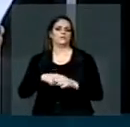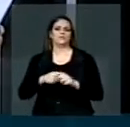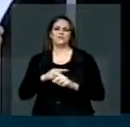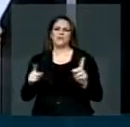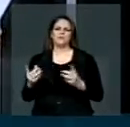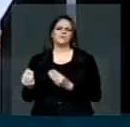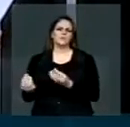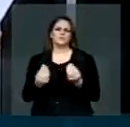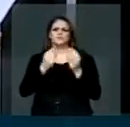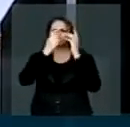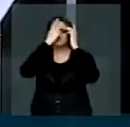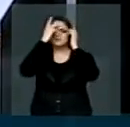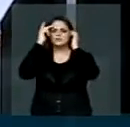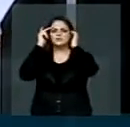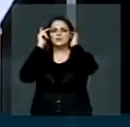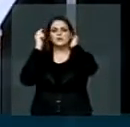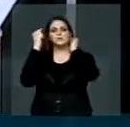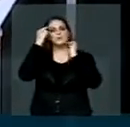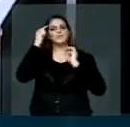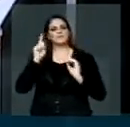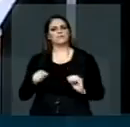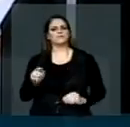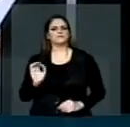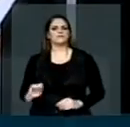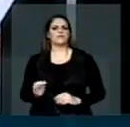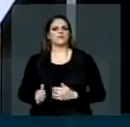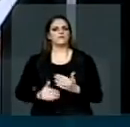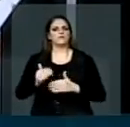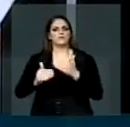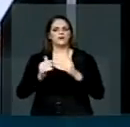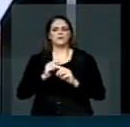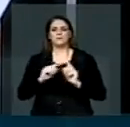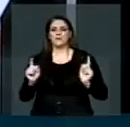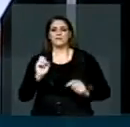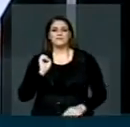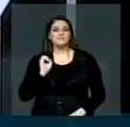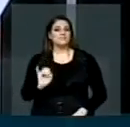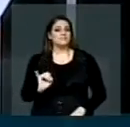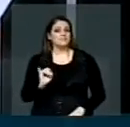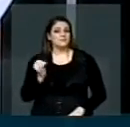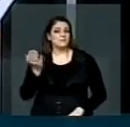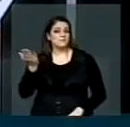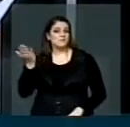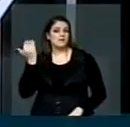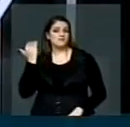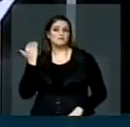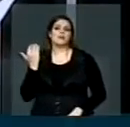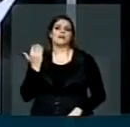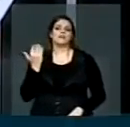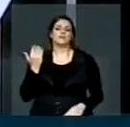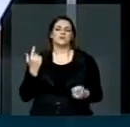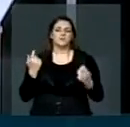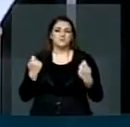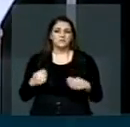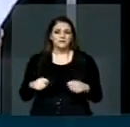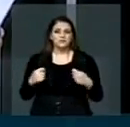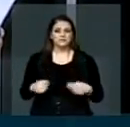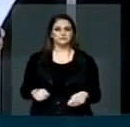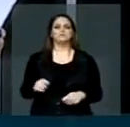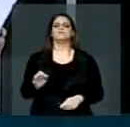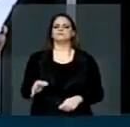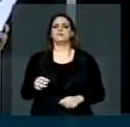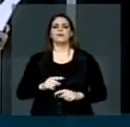muitos como mola mestra do desenvolvimento. Mas se, no passado, essa presença era mais necessária, hoje em